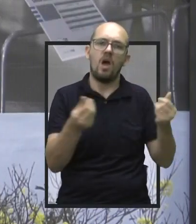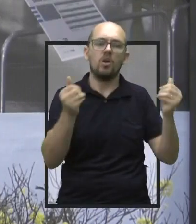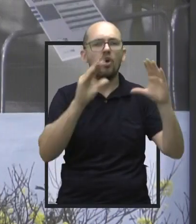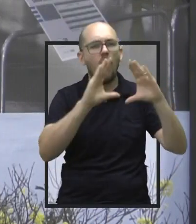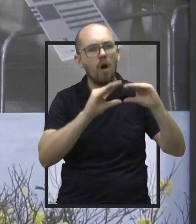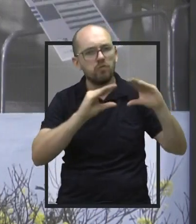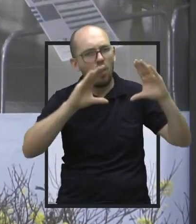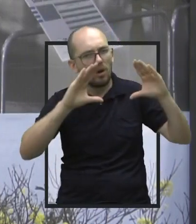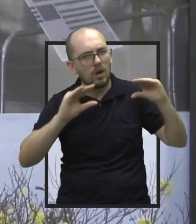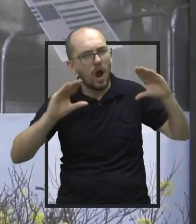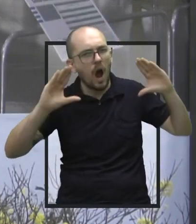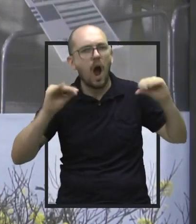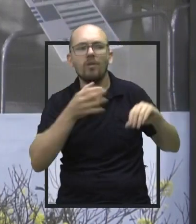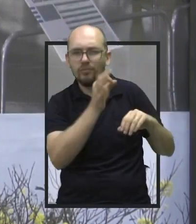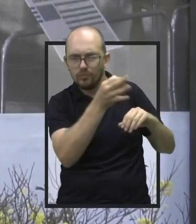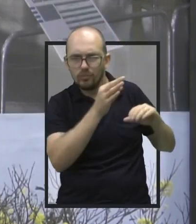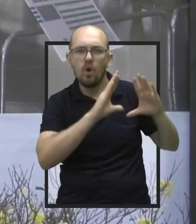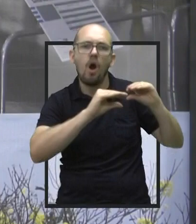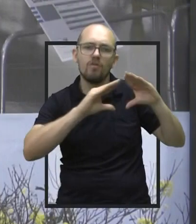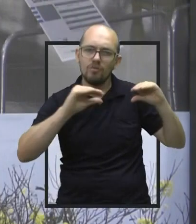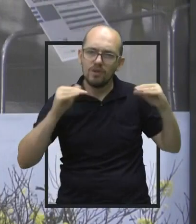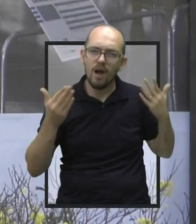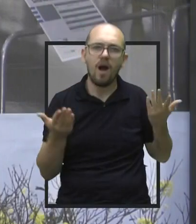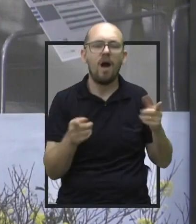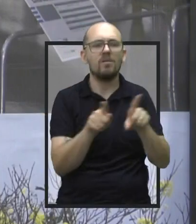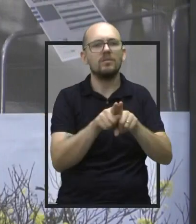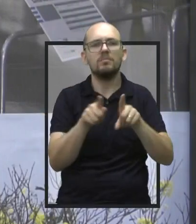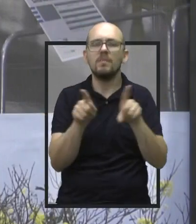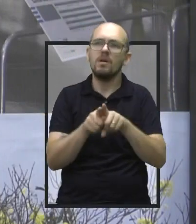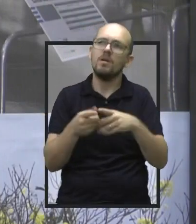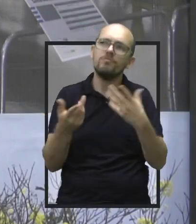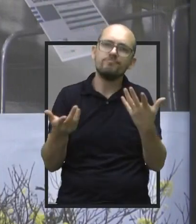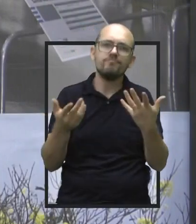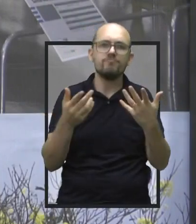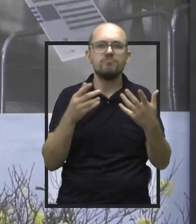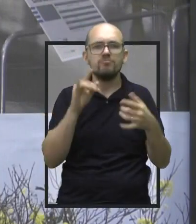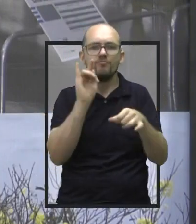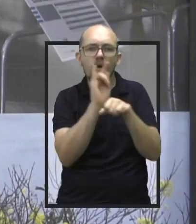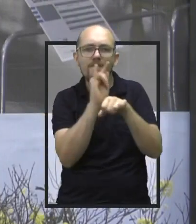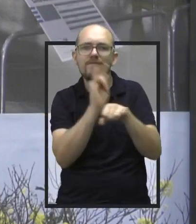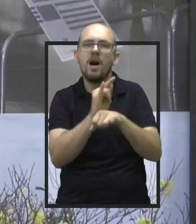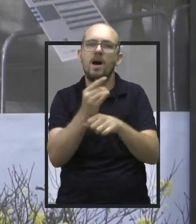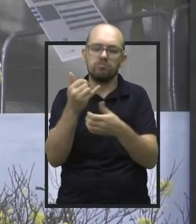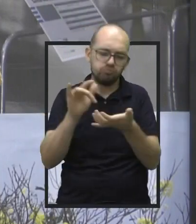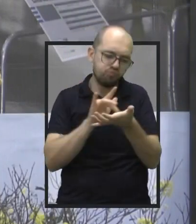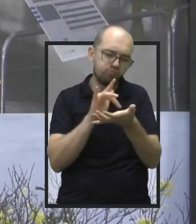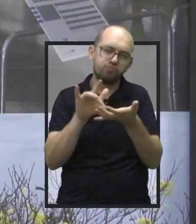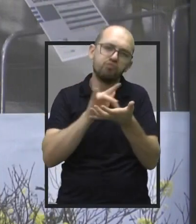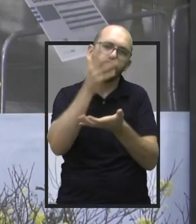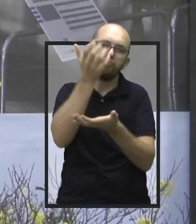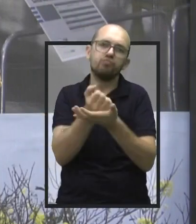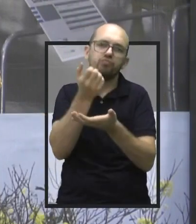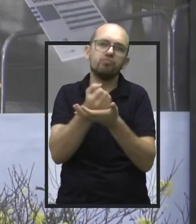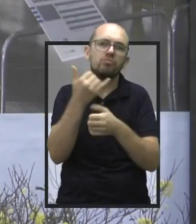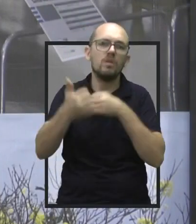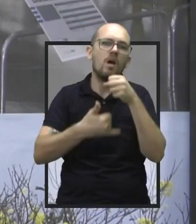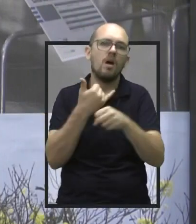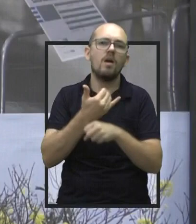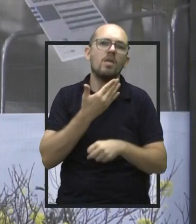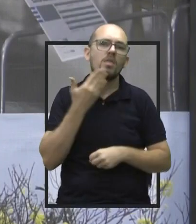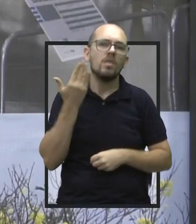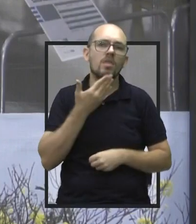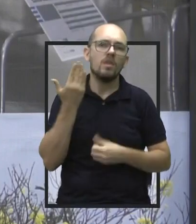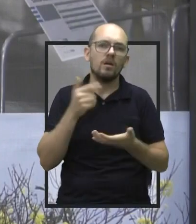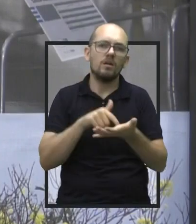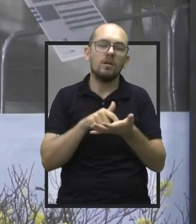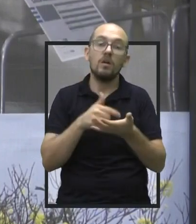Mais conforto, até mesmo a situação aí de Wi-Fi dentro do ônibus. É muito conveniente o Wi-Fi dentro